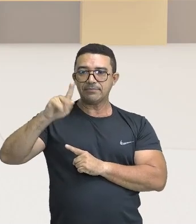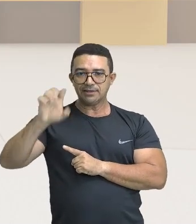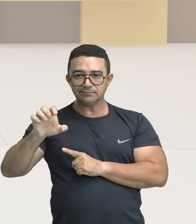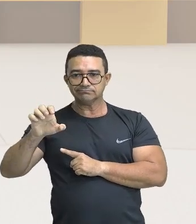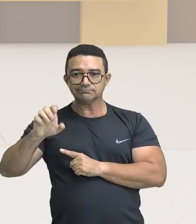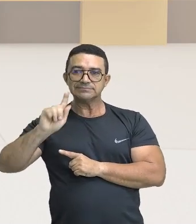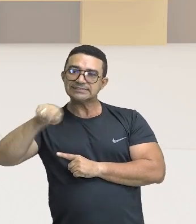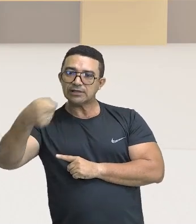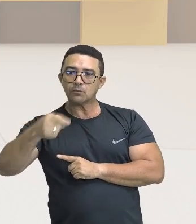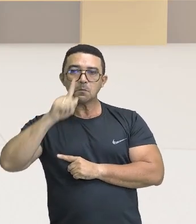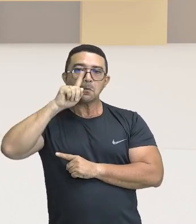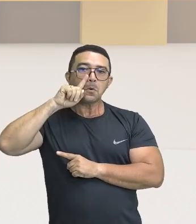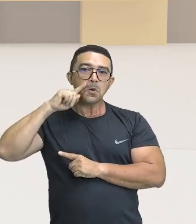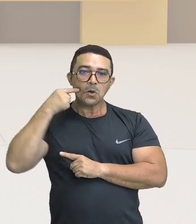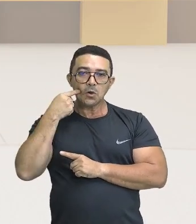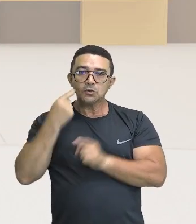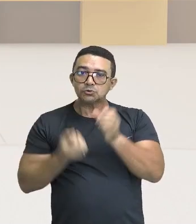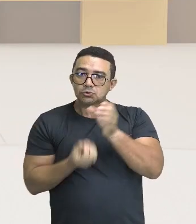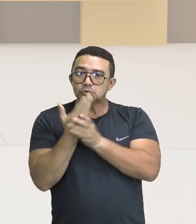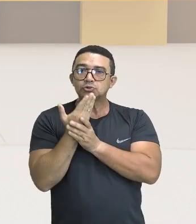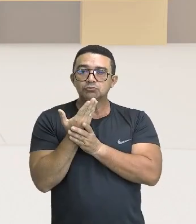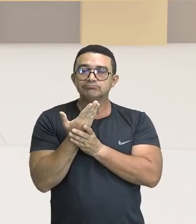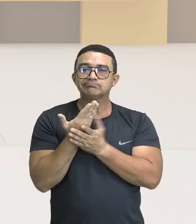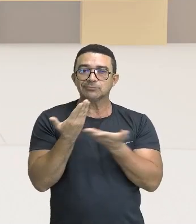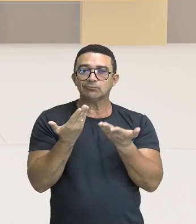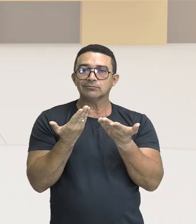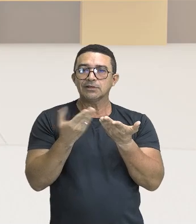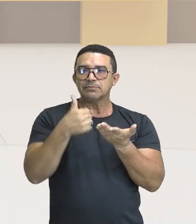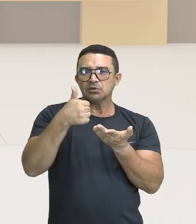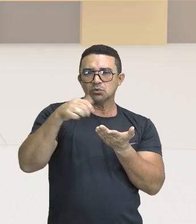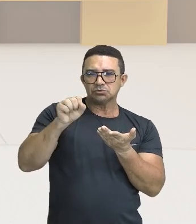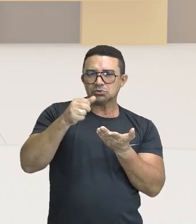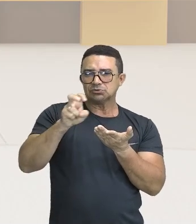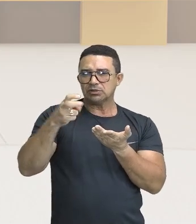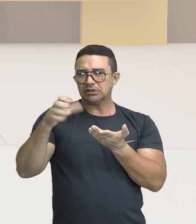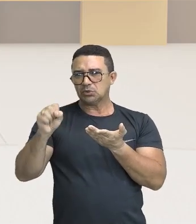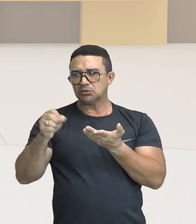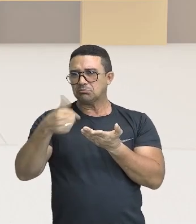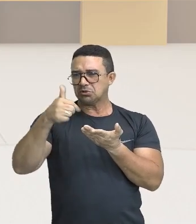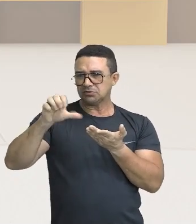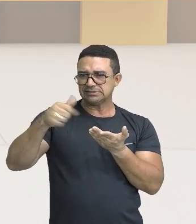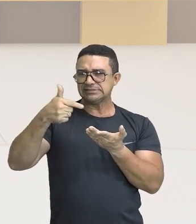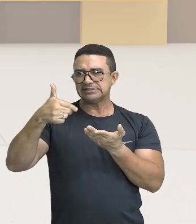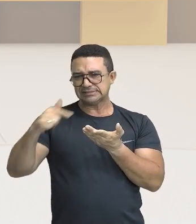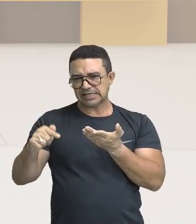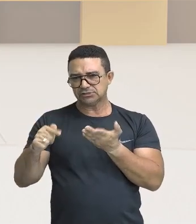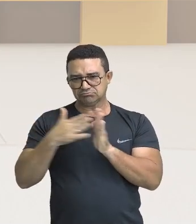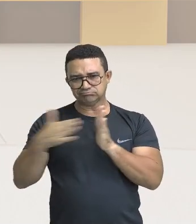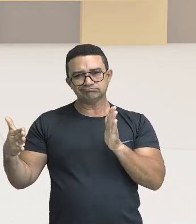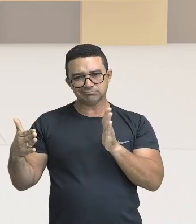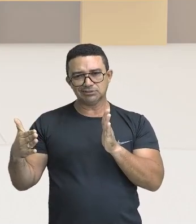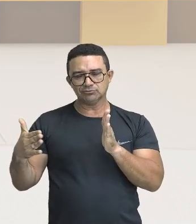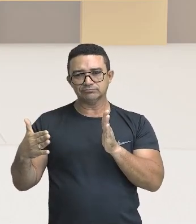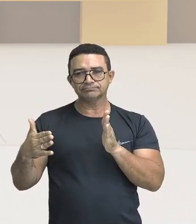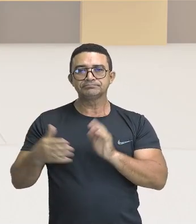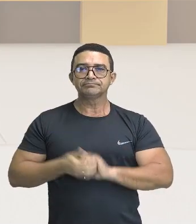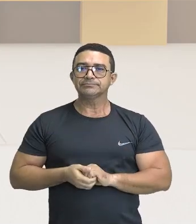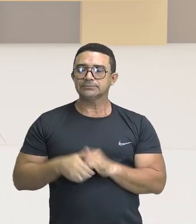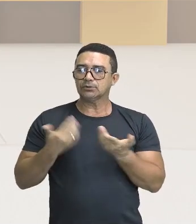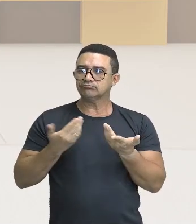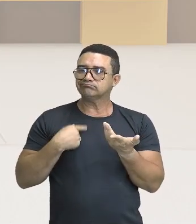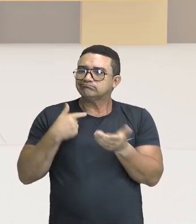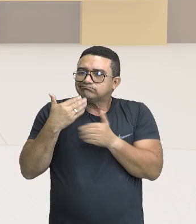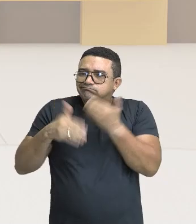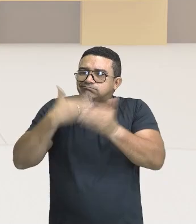segunda metade do século XIX e viveu até o início do século XX, em 1917. Desenvolveu sua